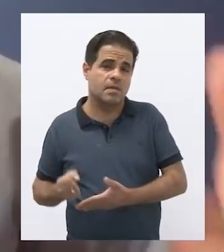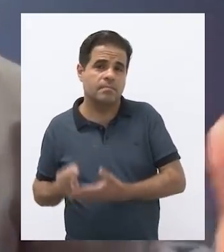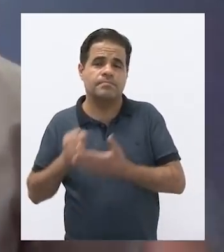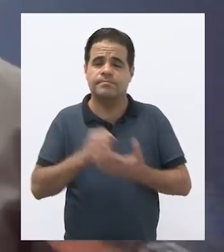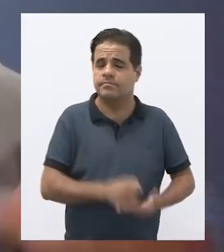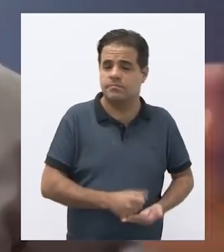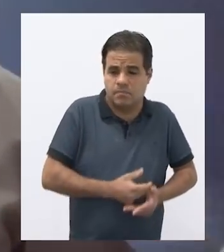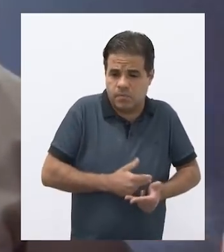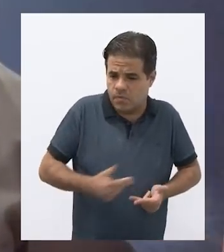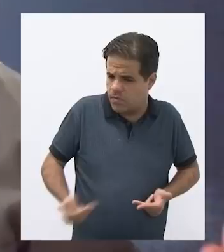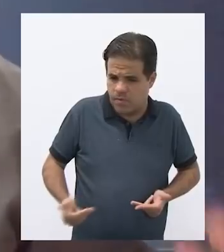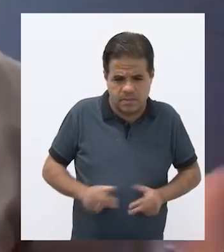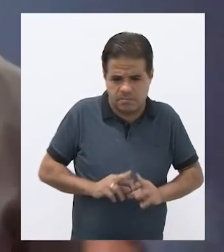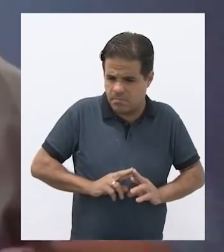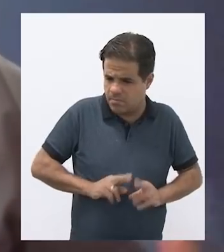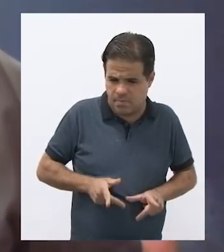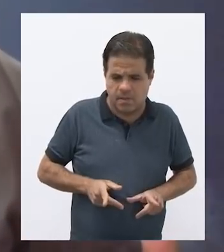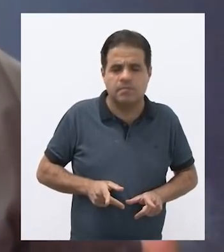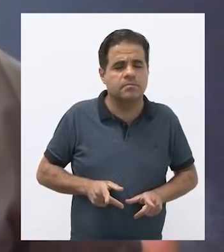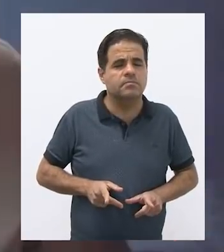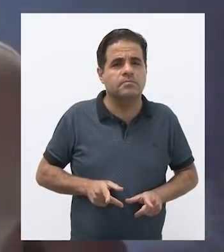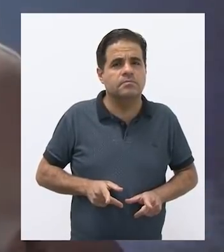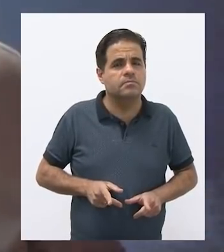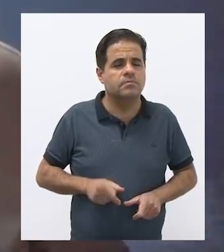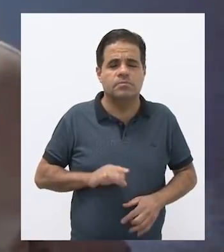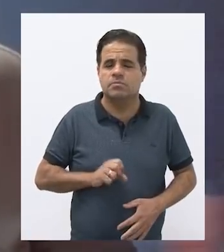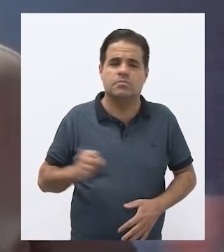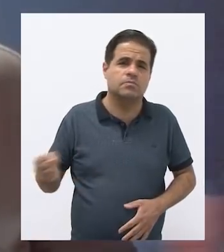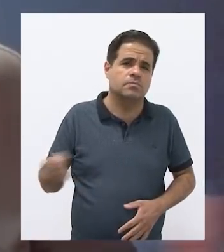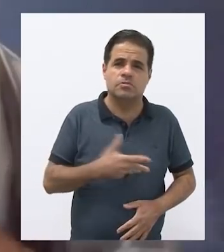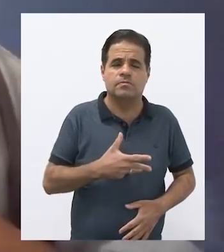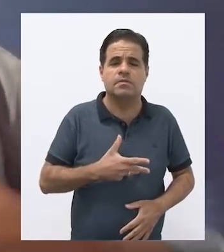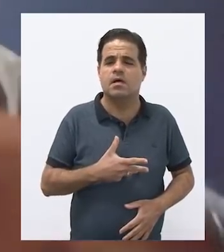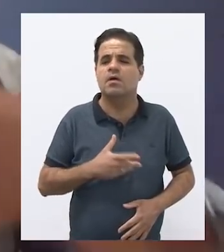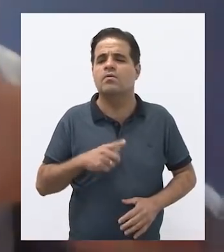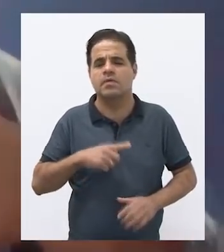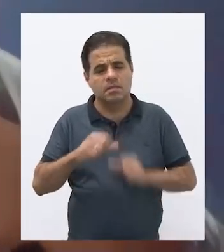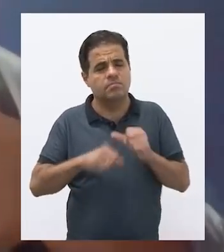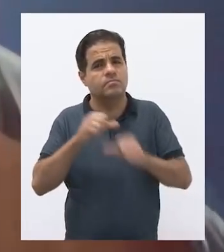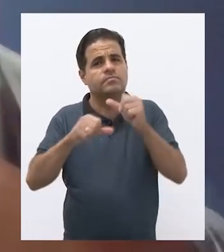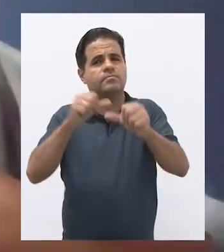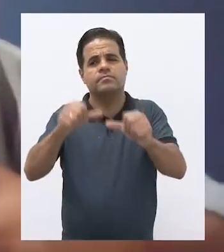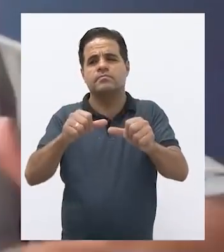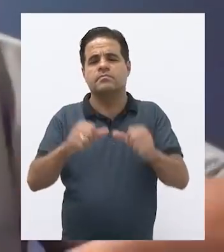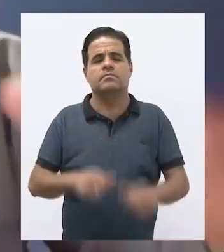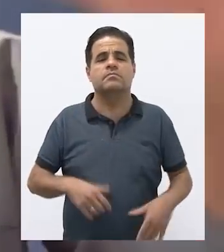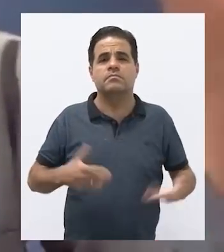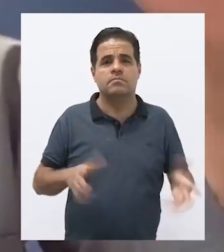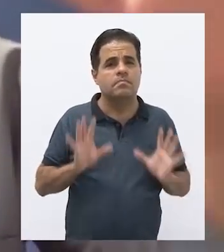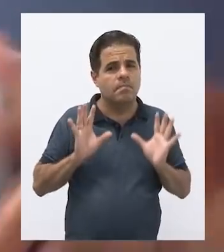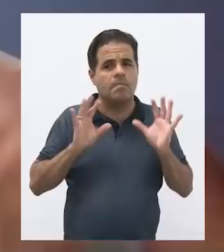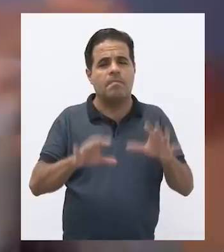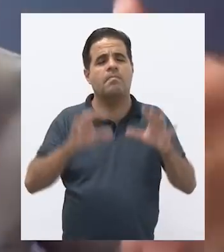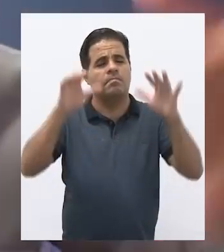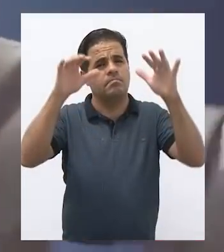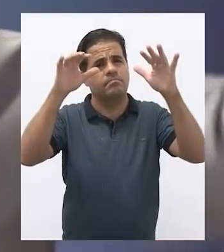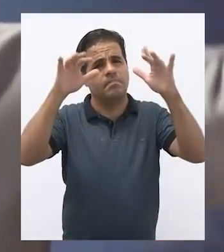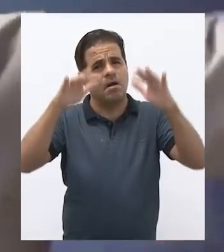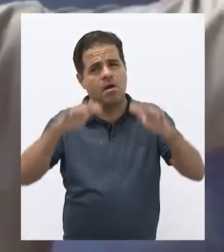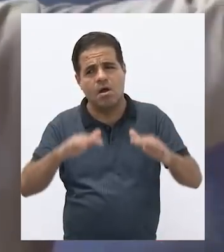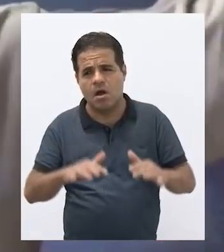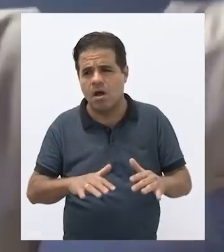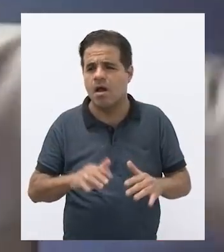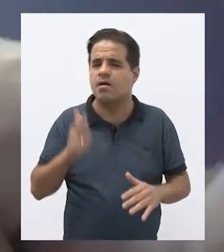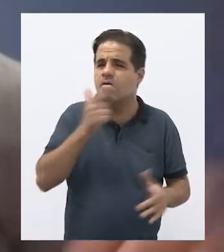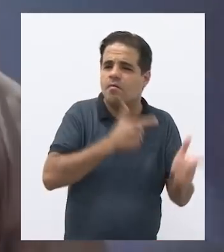um fenômeno disruptivo, um fenômeno de inovação e que tem mudanças como um efeito cascata, que vão